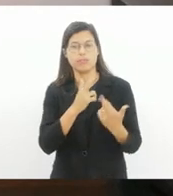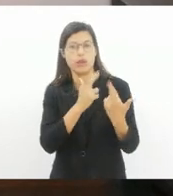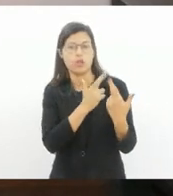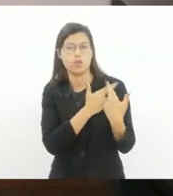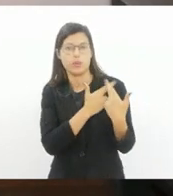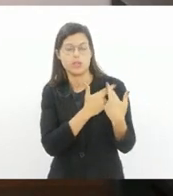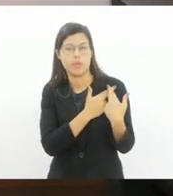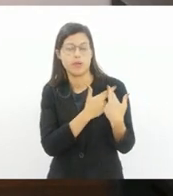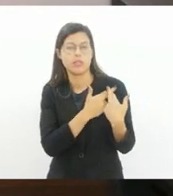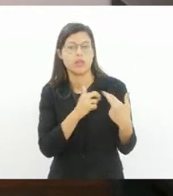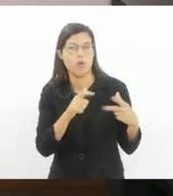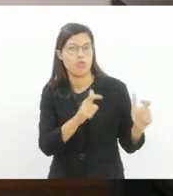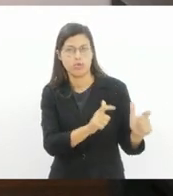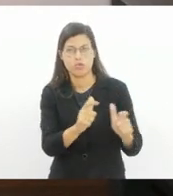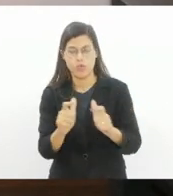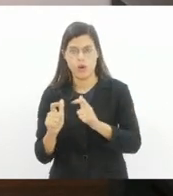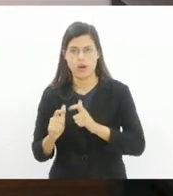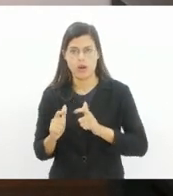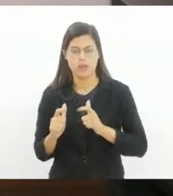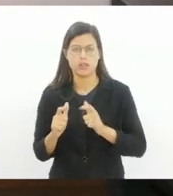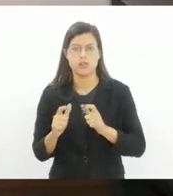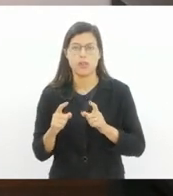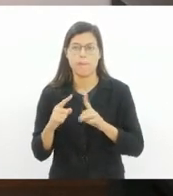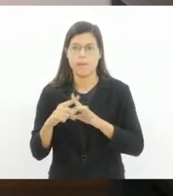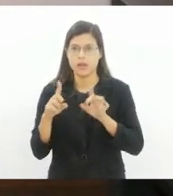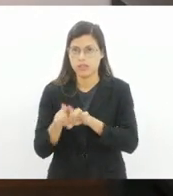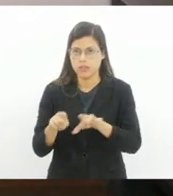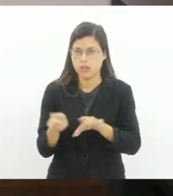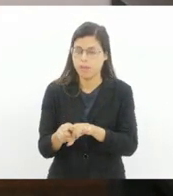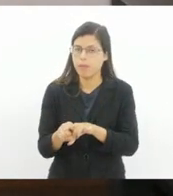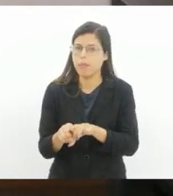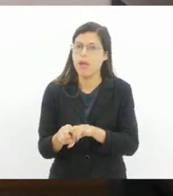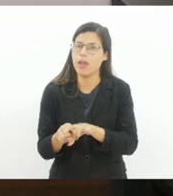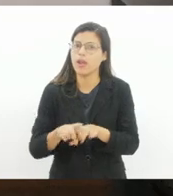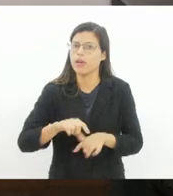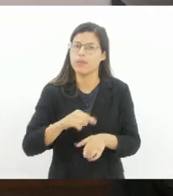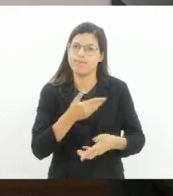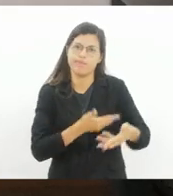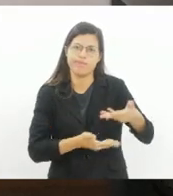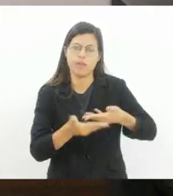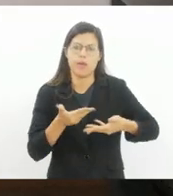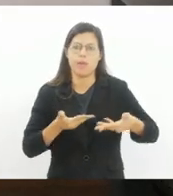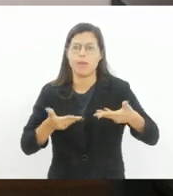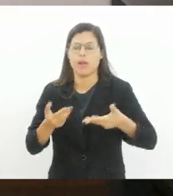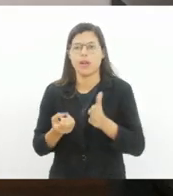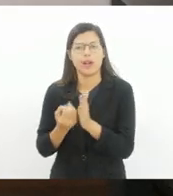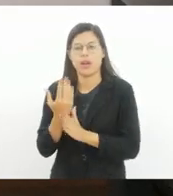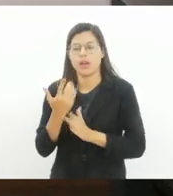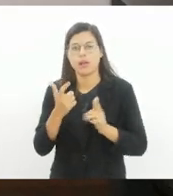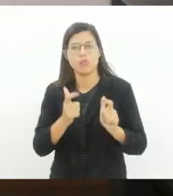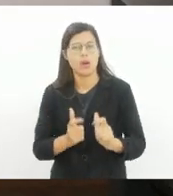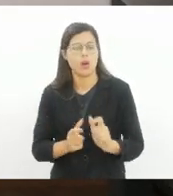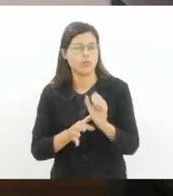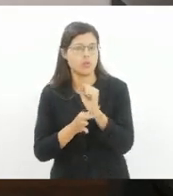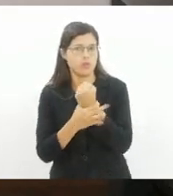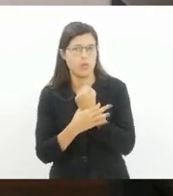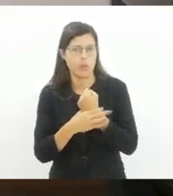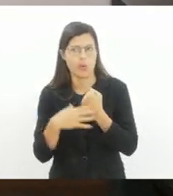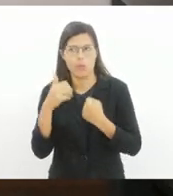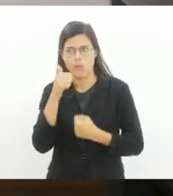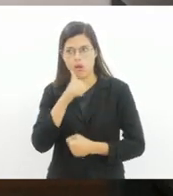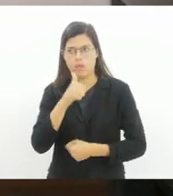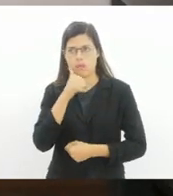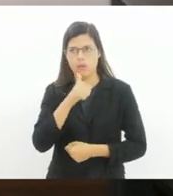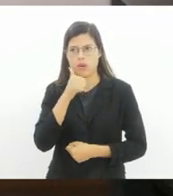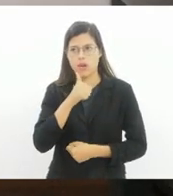equipamentos, mas também envolvê-los na criação e na criação de ambientes seguros para as mulheres, né?